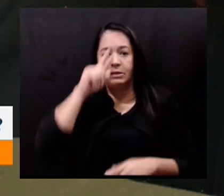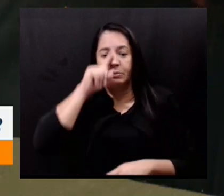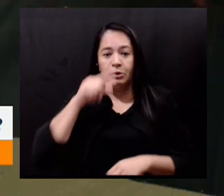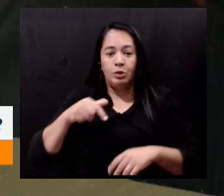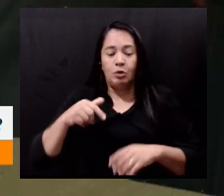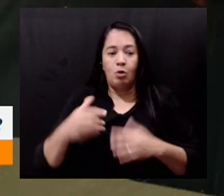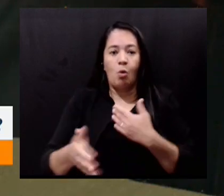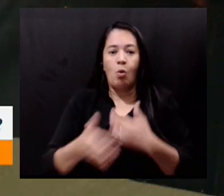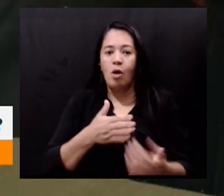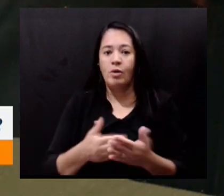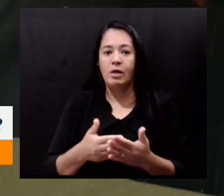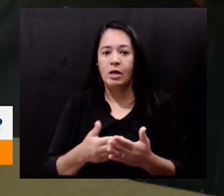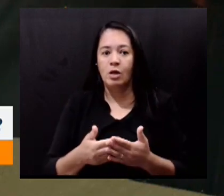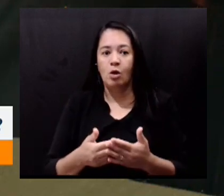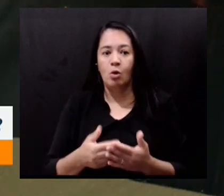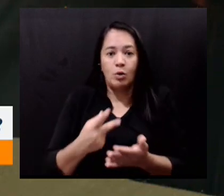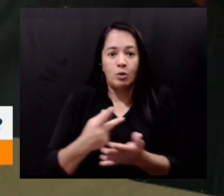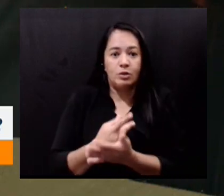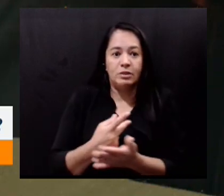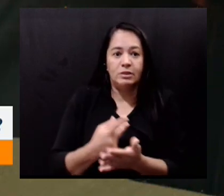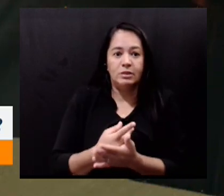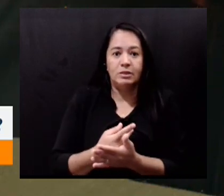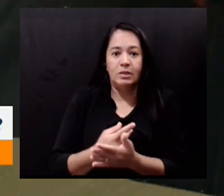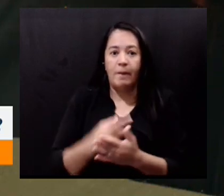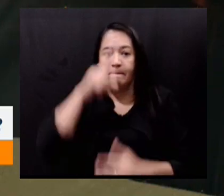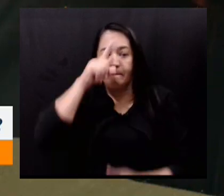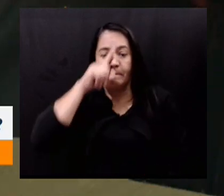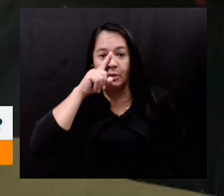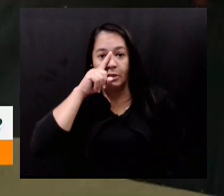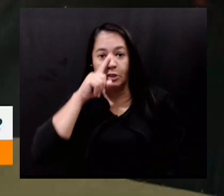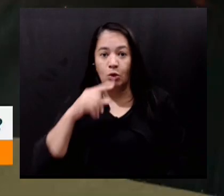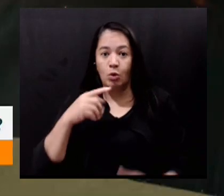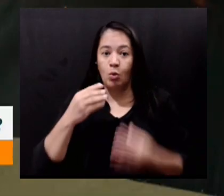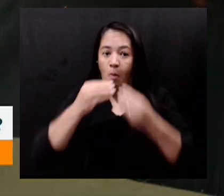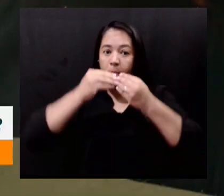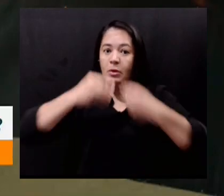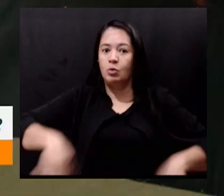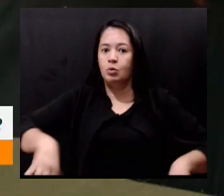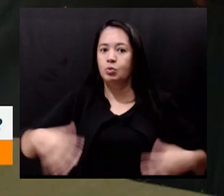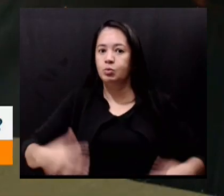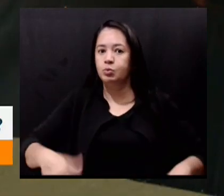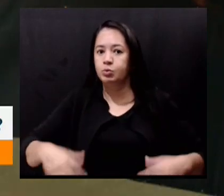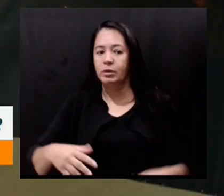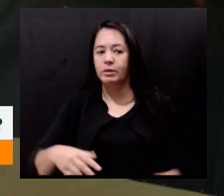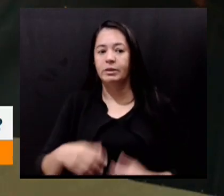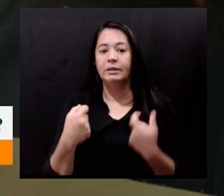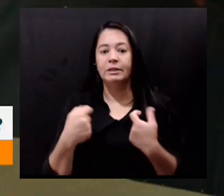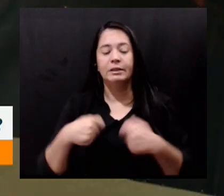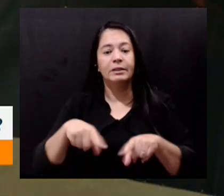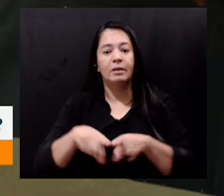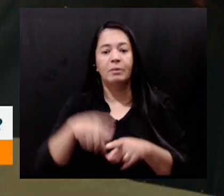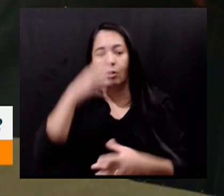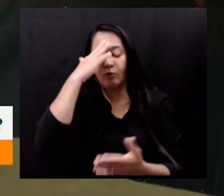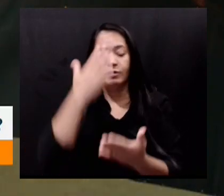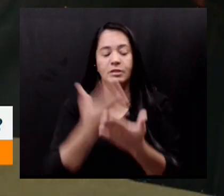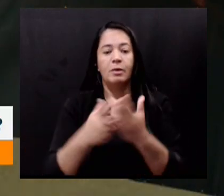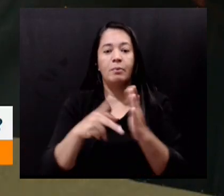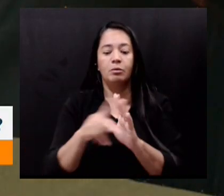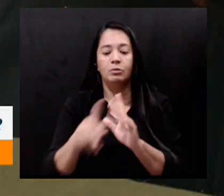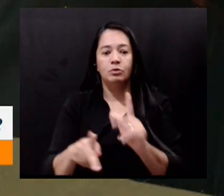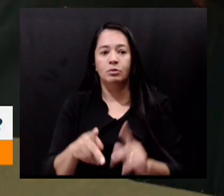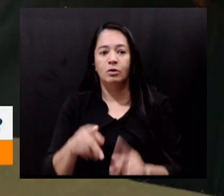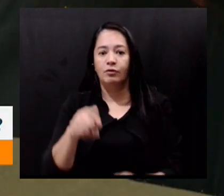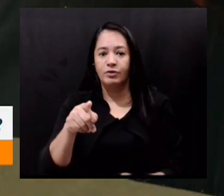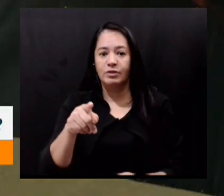em contratos ou até a confiança do público, e a gente precisa entender que o que você faz na internet fica na internet, fica para o